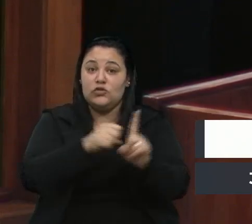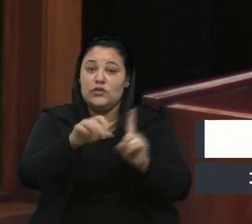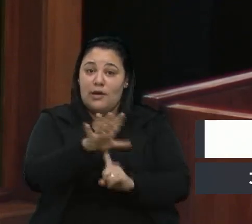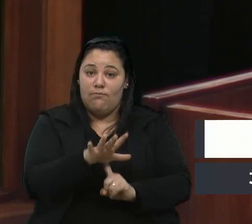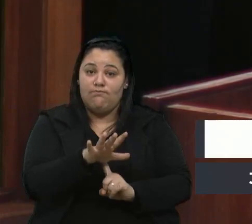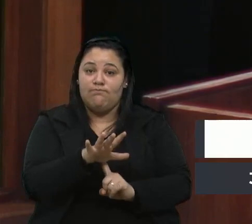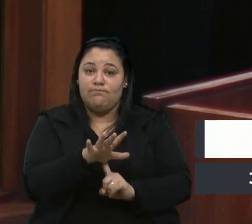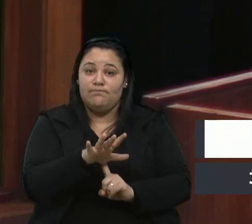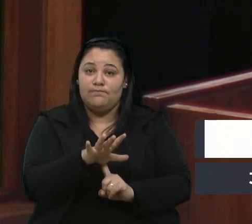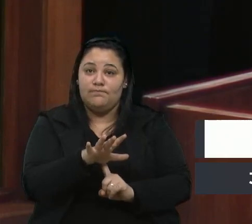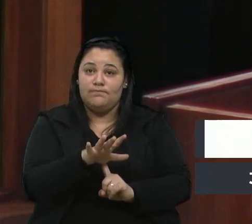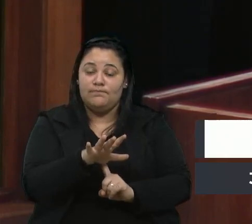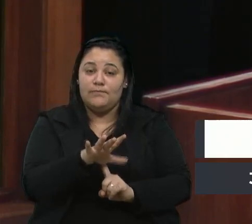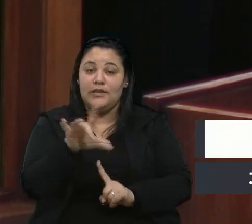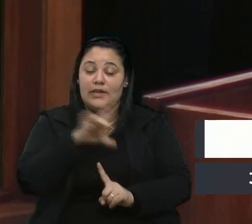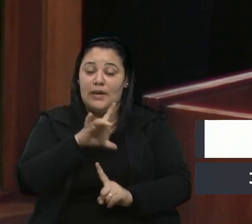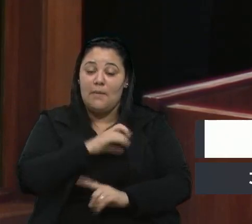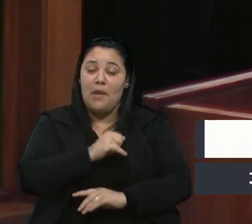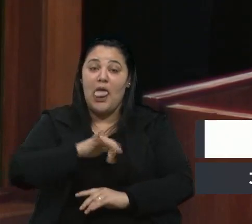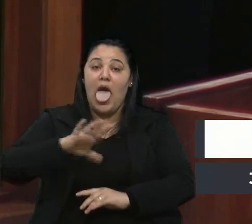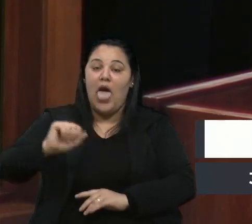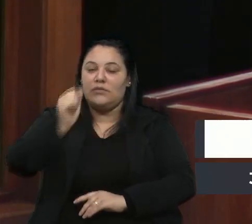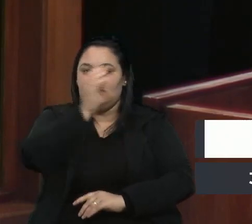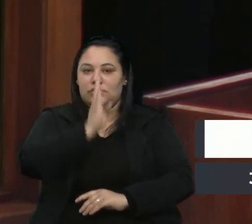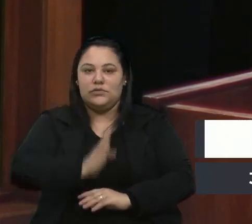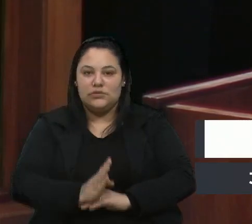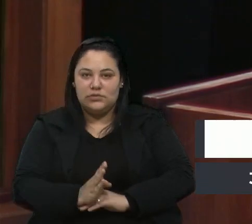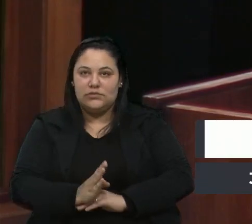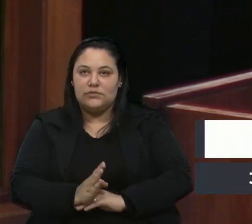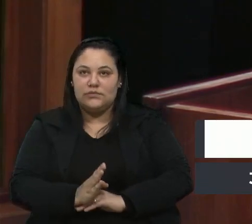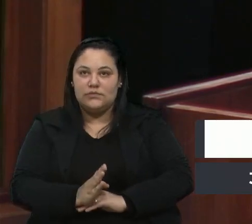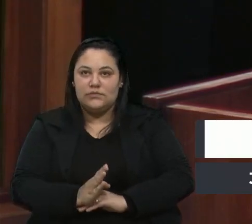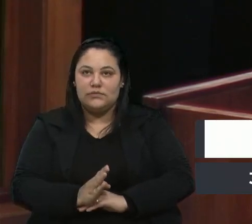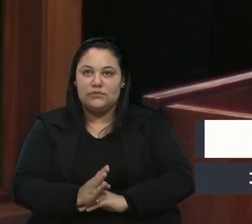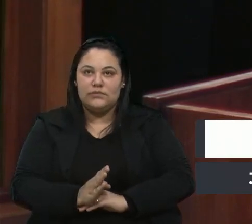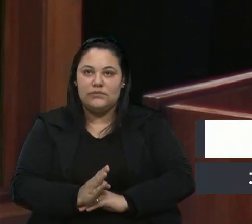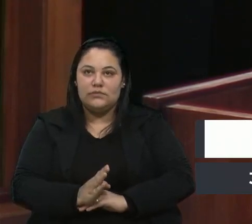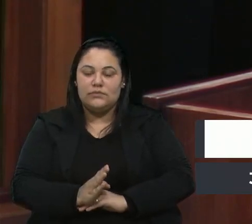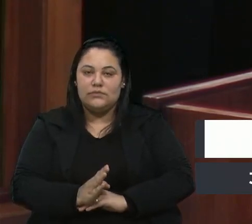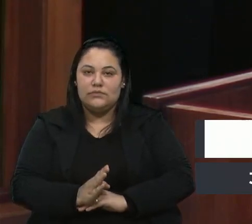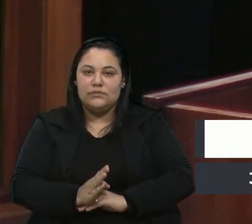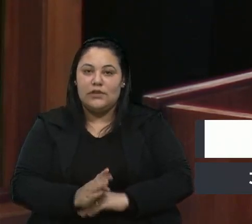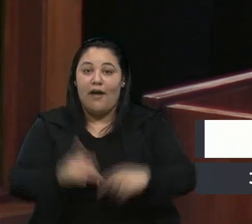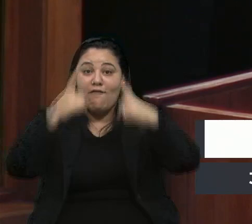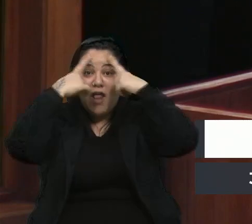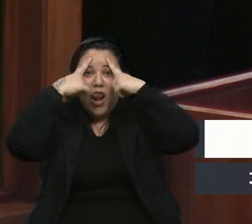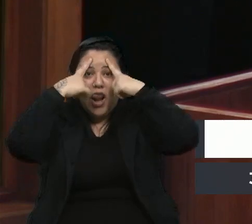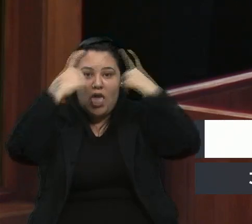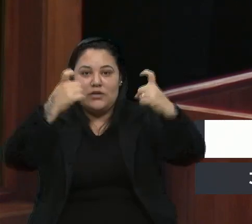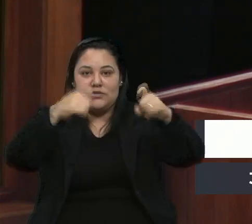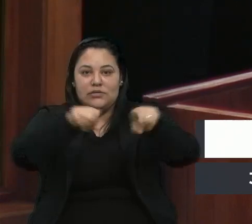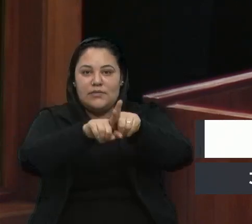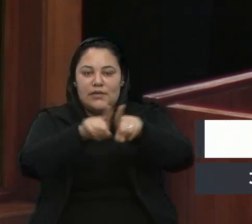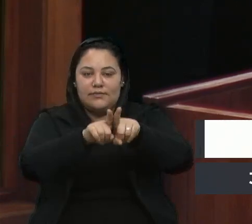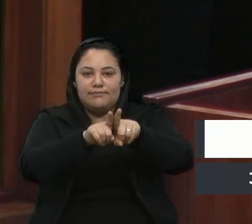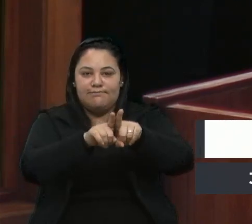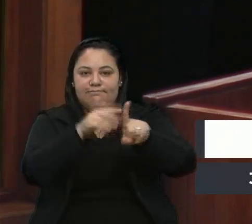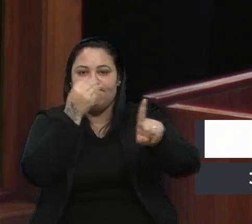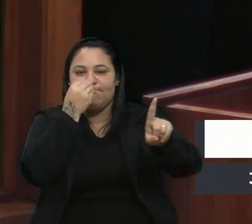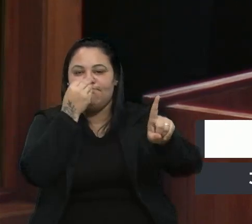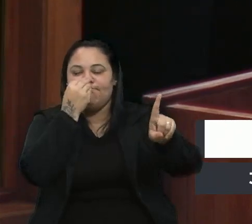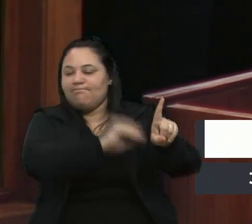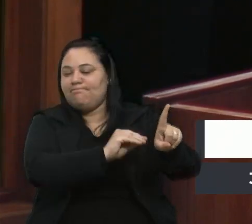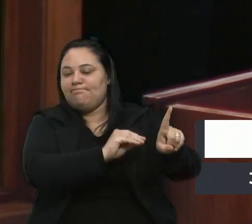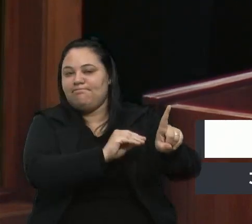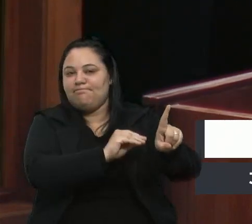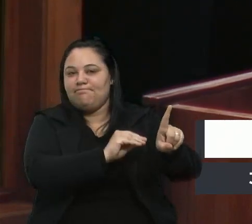a existência de milhares de brasileiros que está para além da marginalização, beirando a invisibilidade, afirmou o ministro